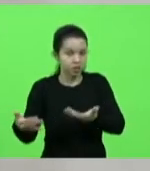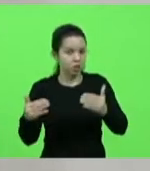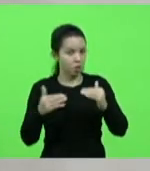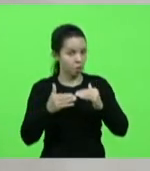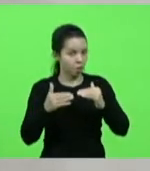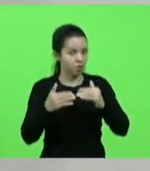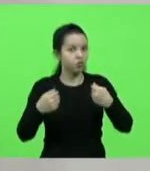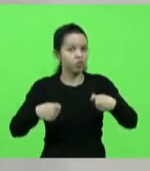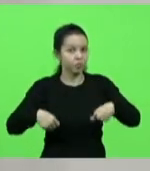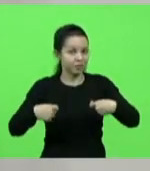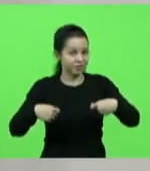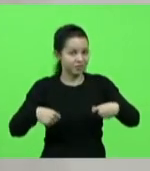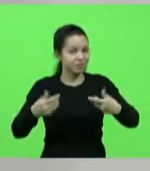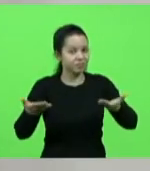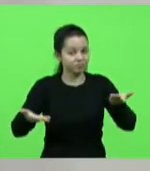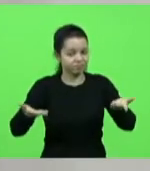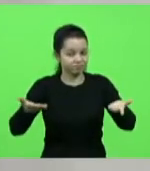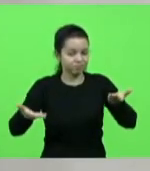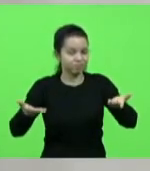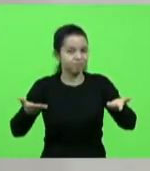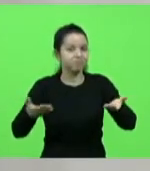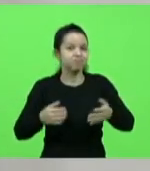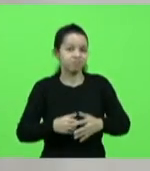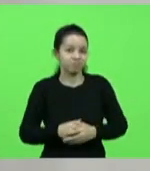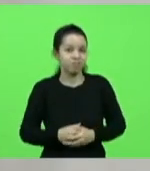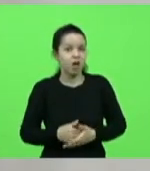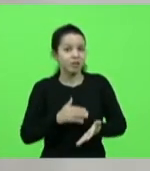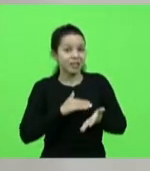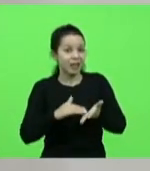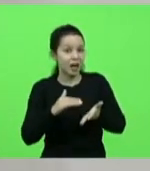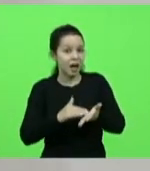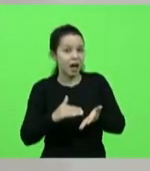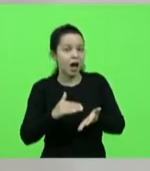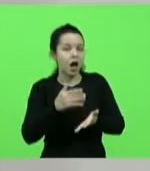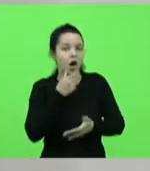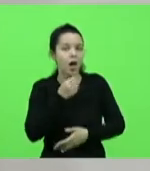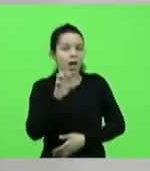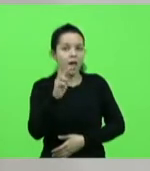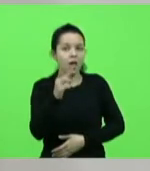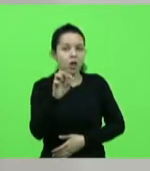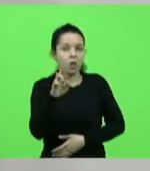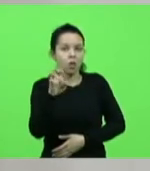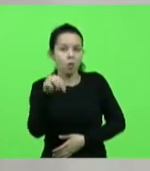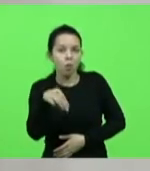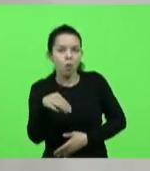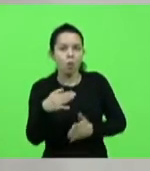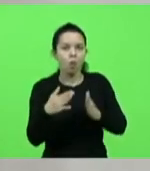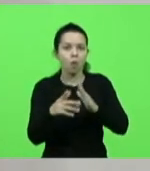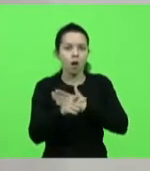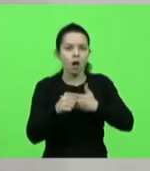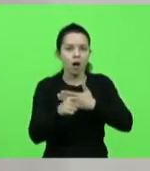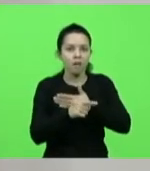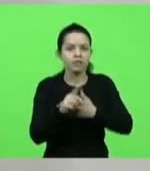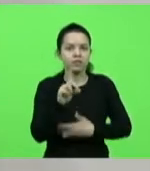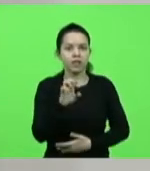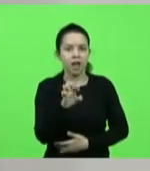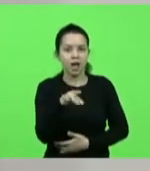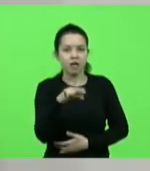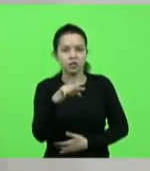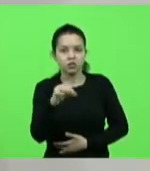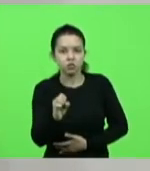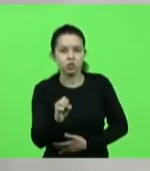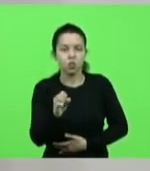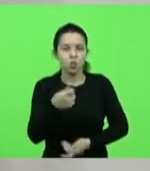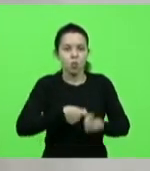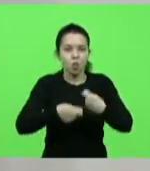Tanto o secretário Heron, da Casa Civil, o Décio, da administração, o próprio governador,